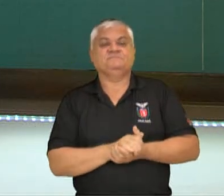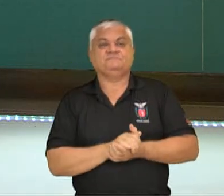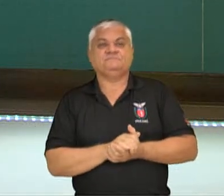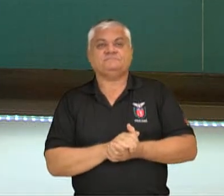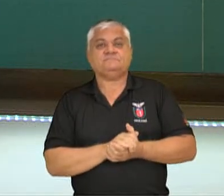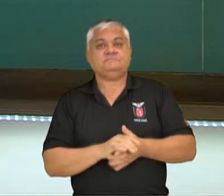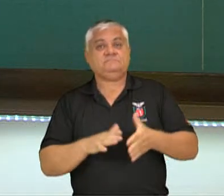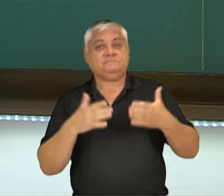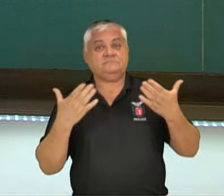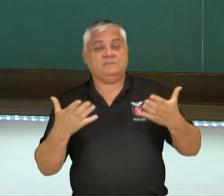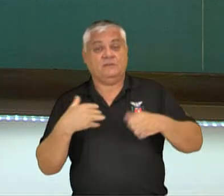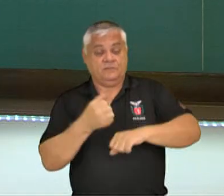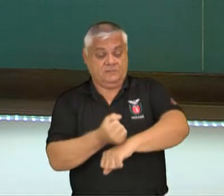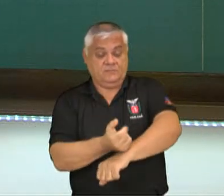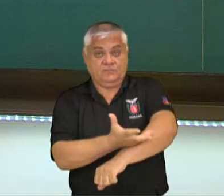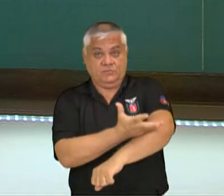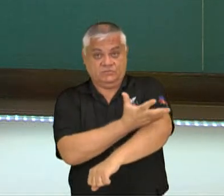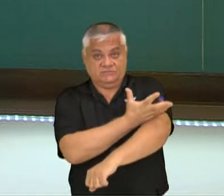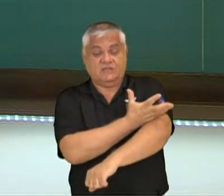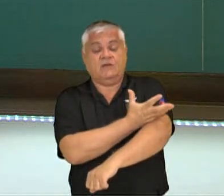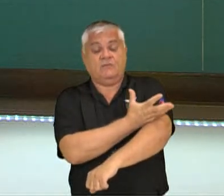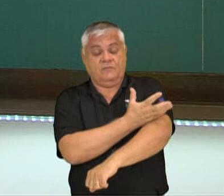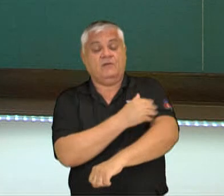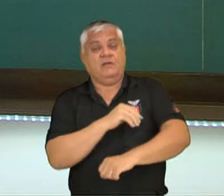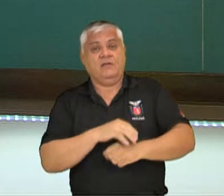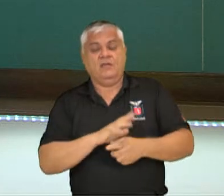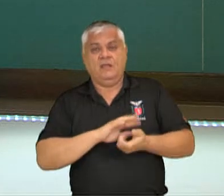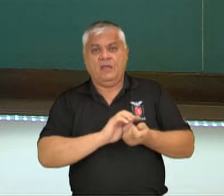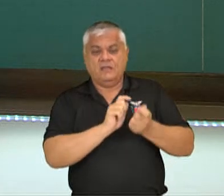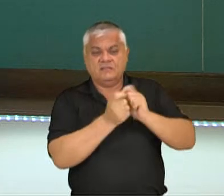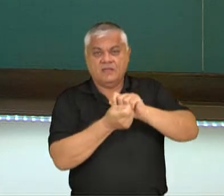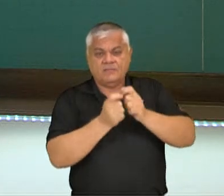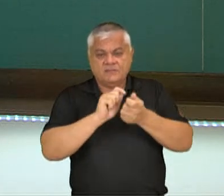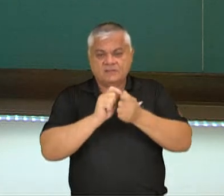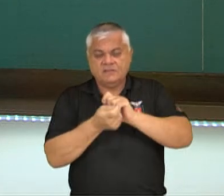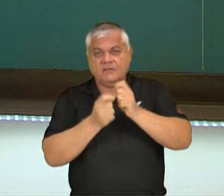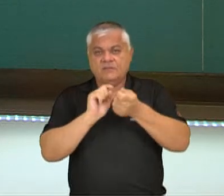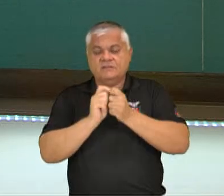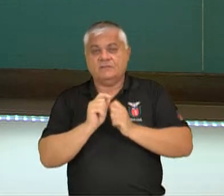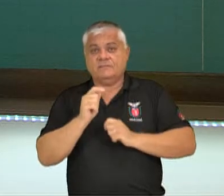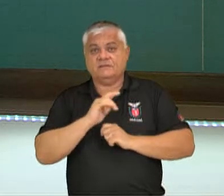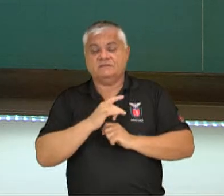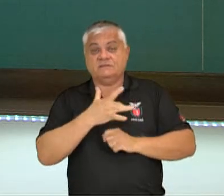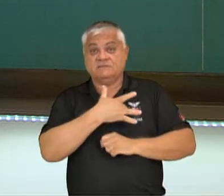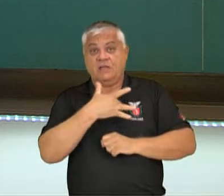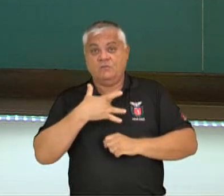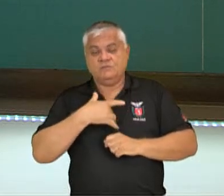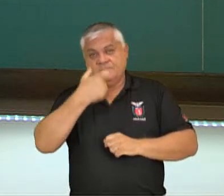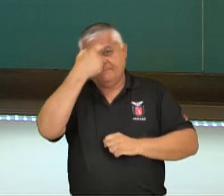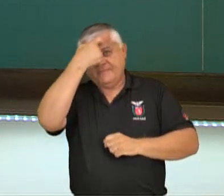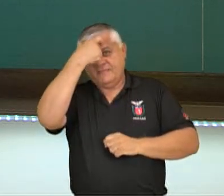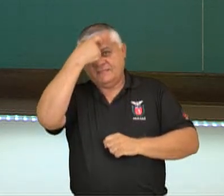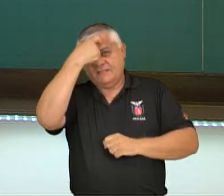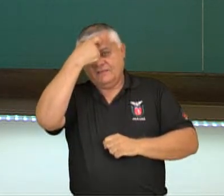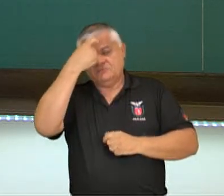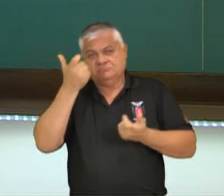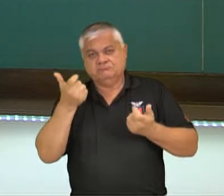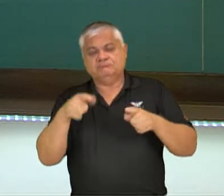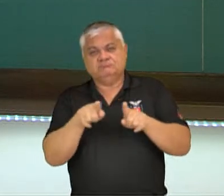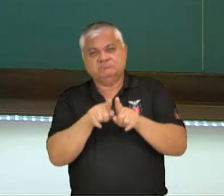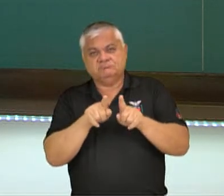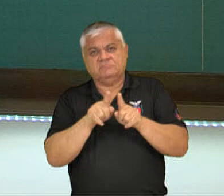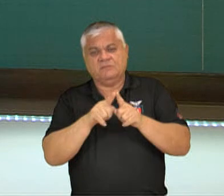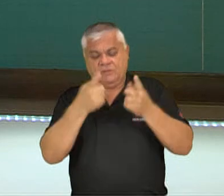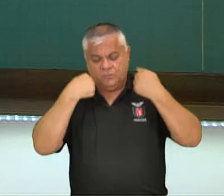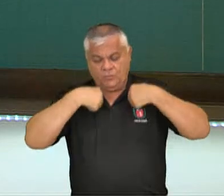Portanto, as emoções ajustam a nossa saúde mental, bem como os nossos